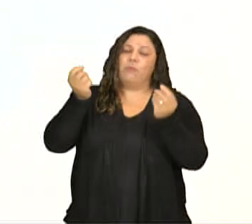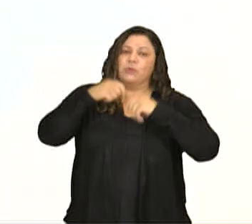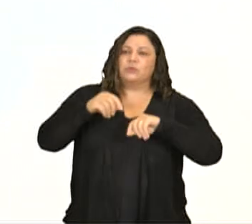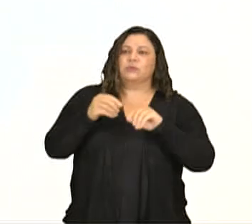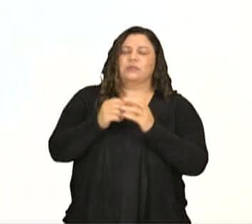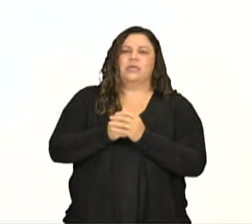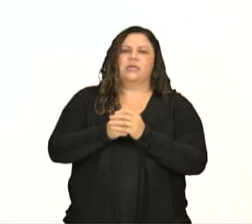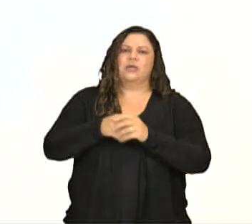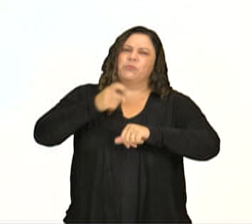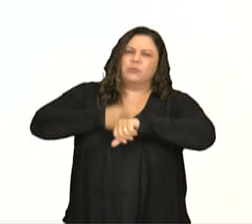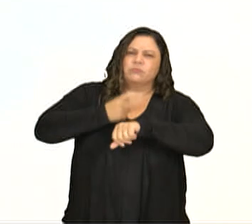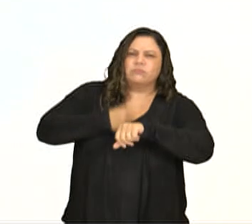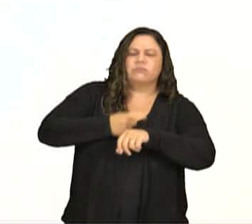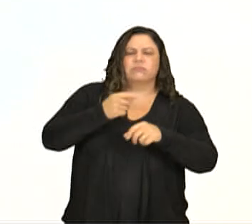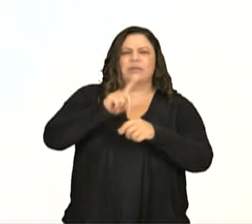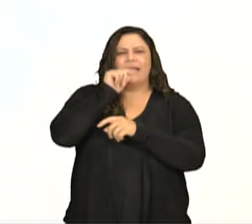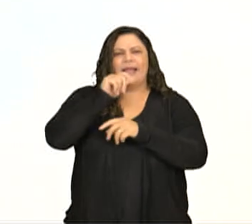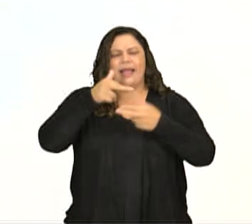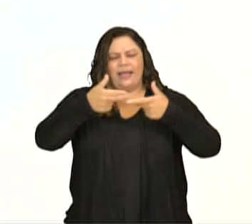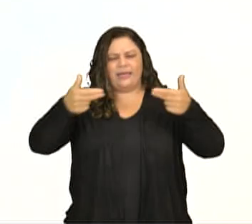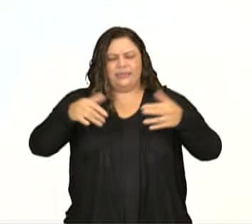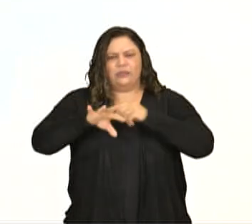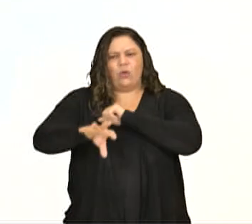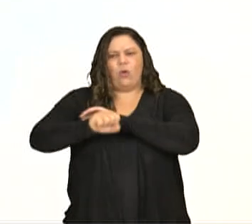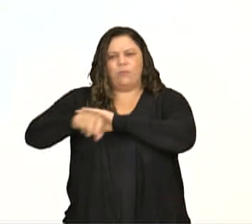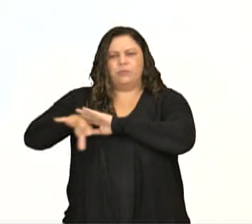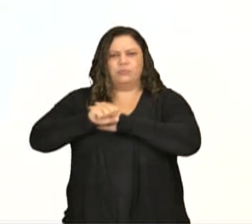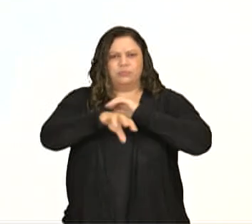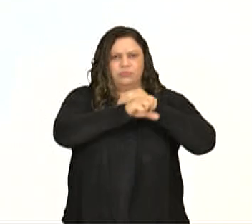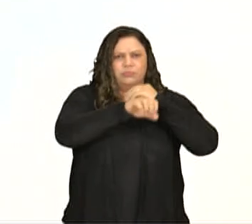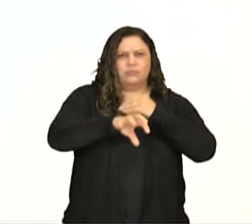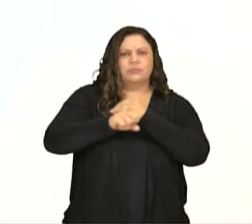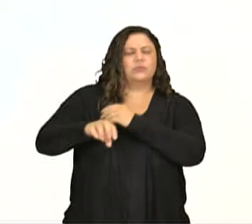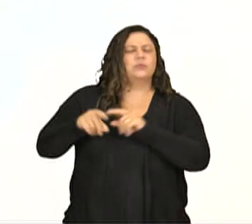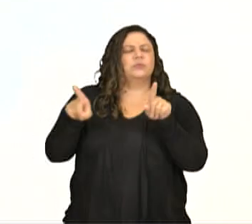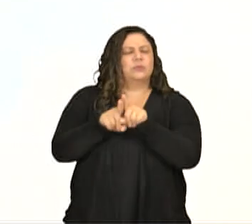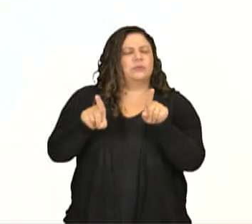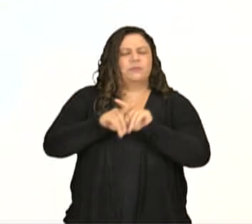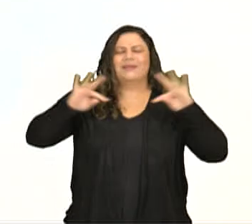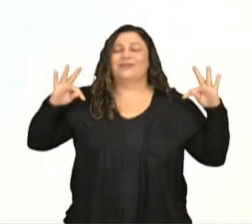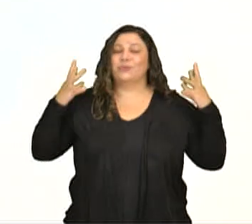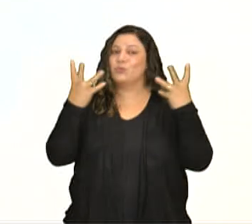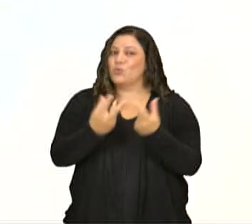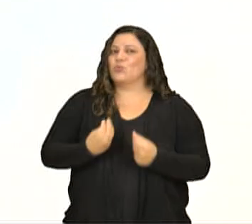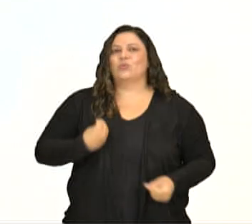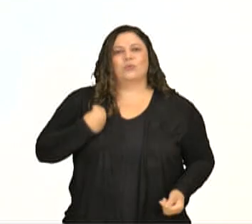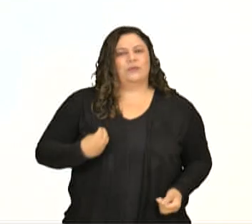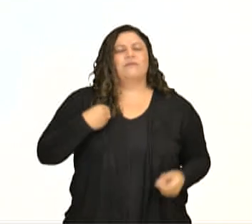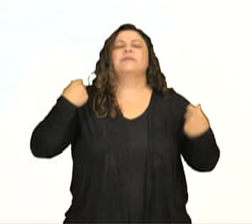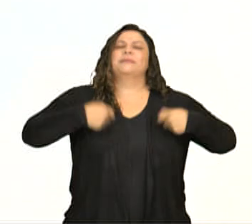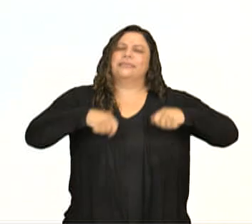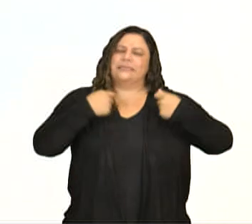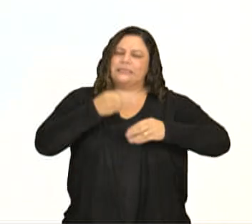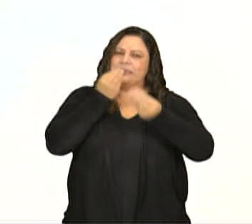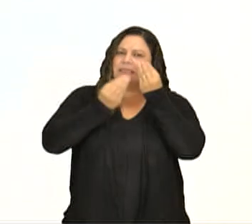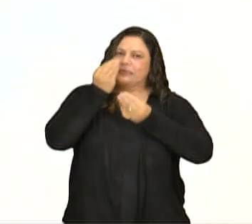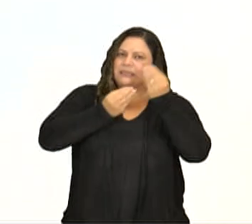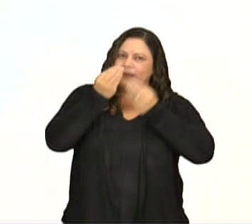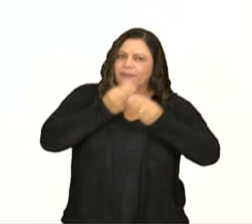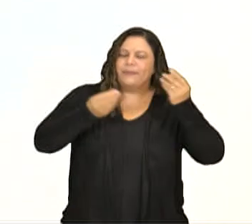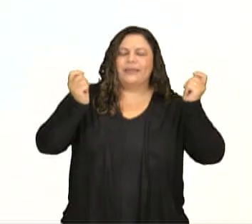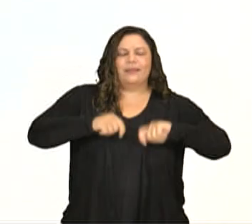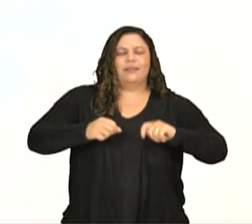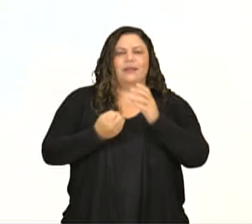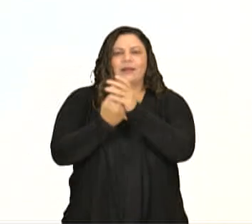líquida, sólida, por absorção, enfim. Todo ser vivo, sim, precisa se alimentar. É necessário que ele se alimente. Até mesmo